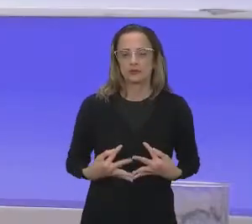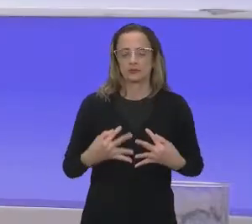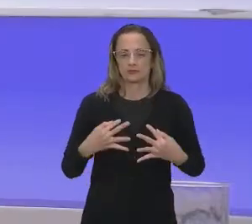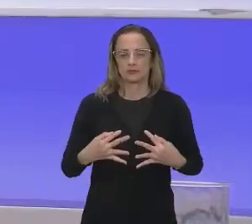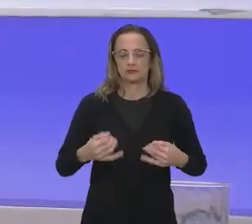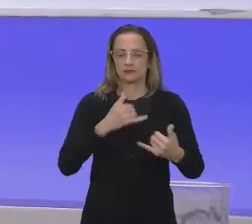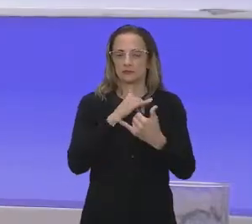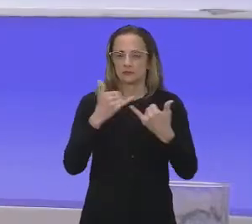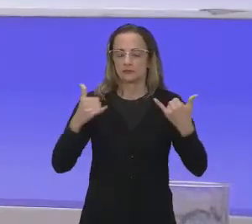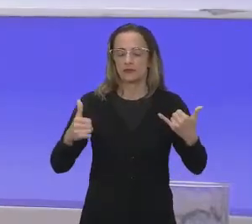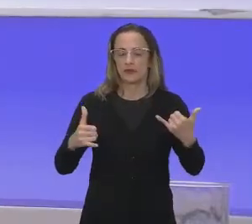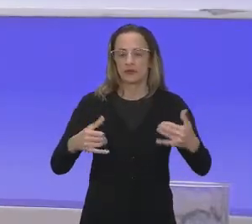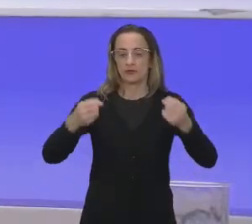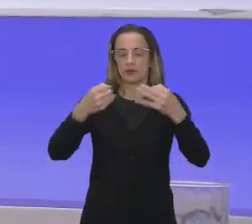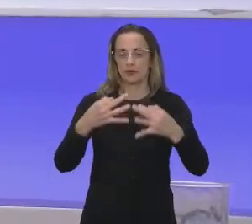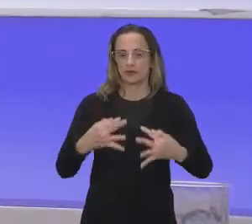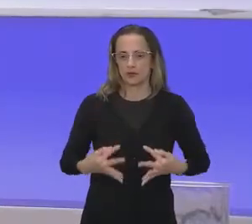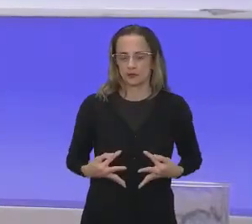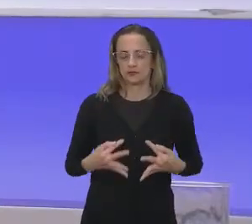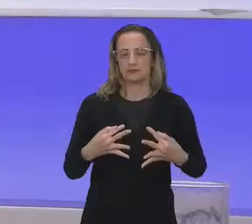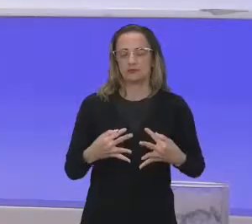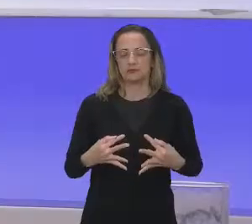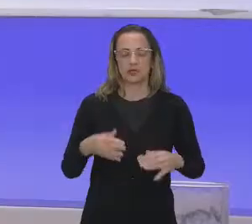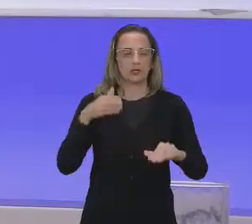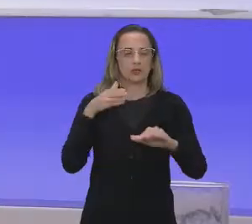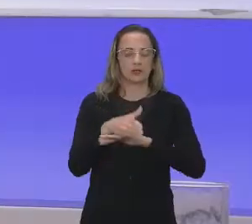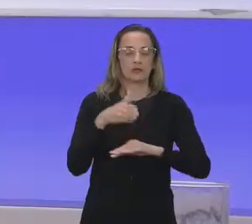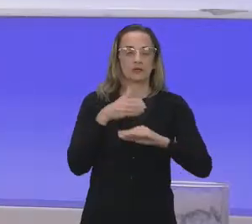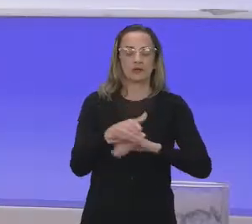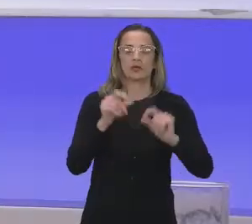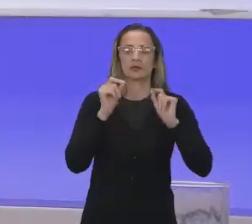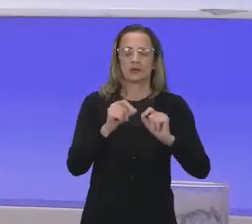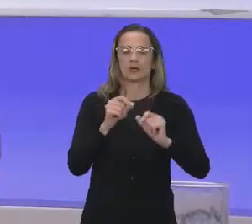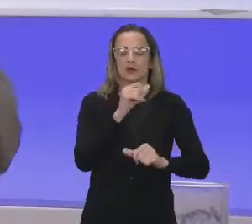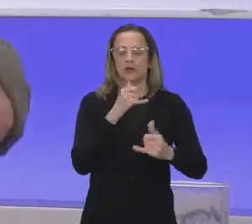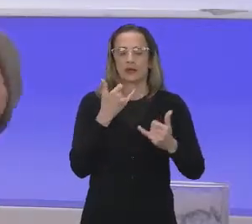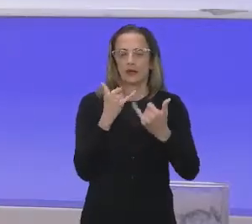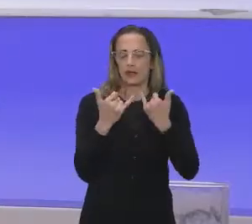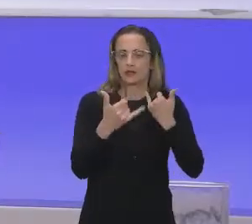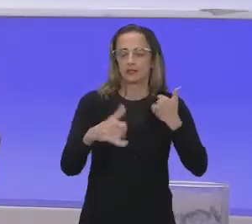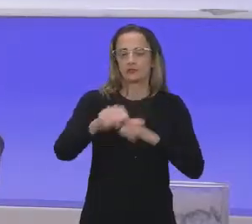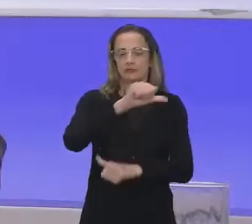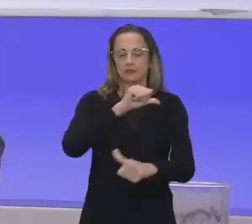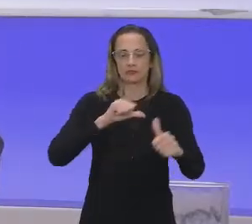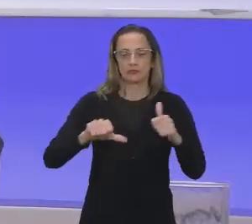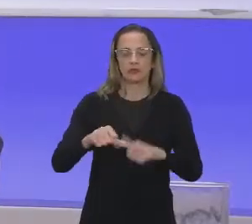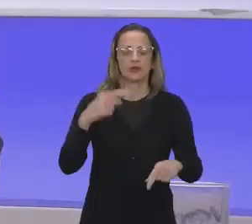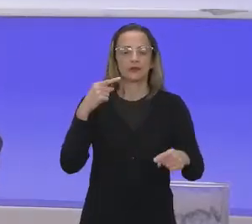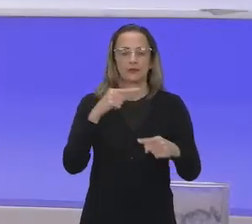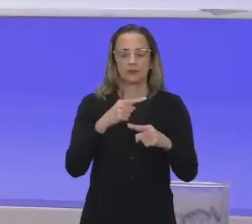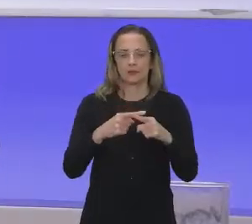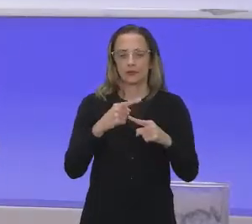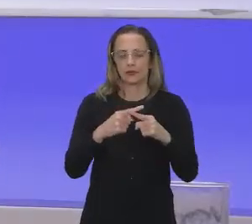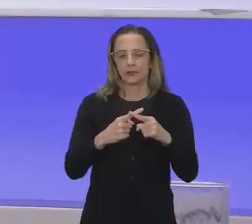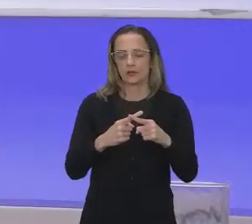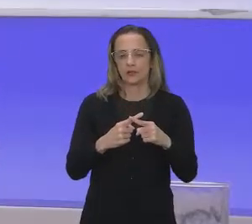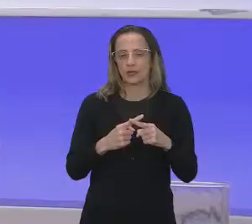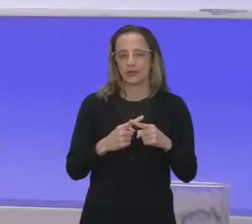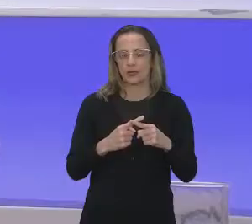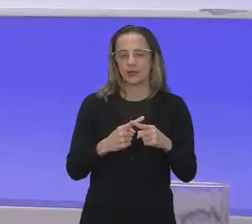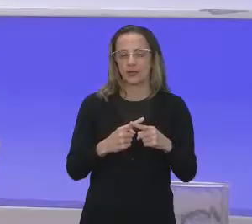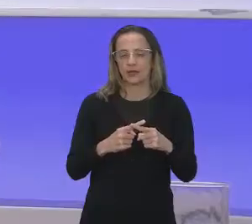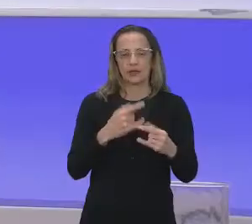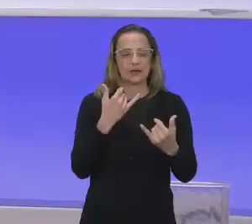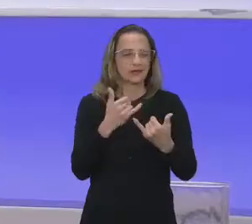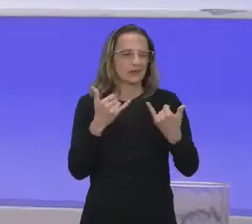eficiência energética, a gente está falando diretamente da transição energética, até porque a eficiência energética